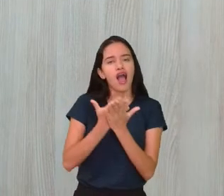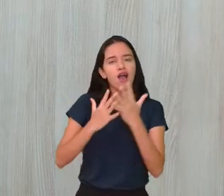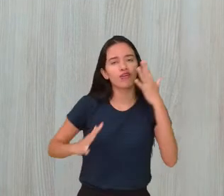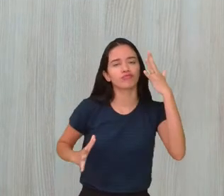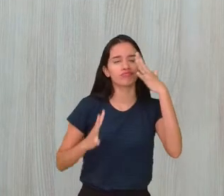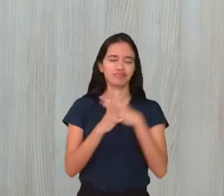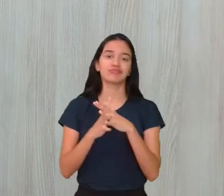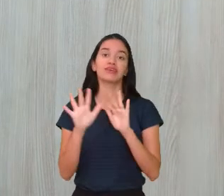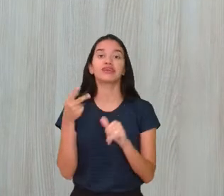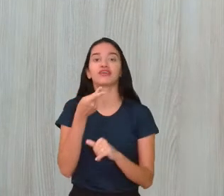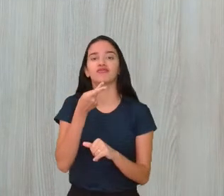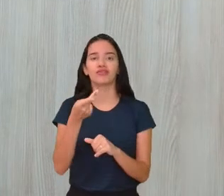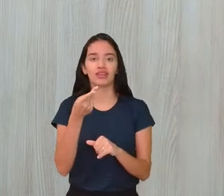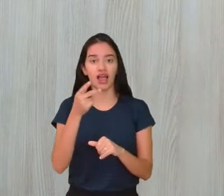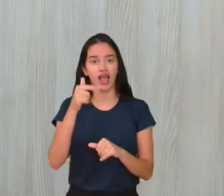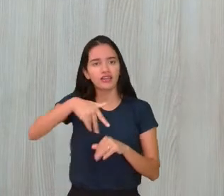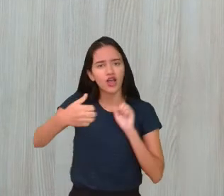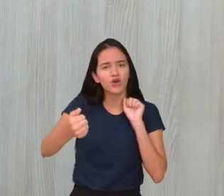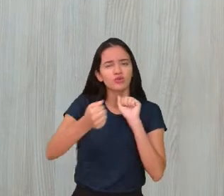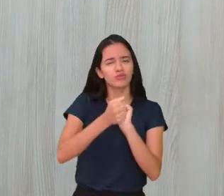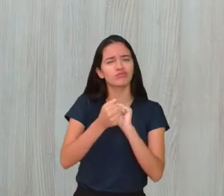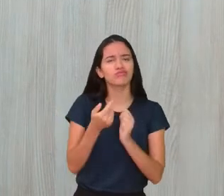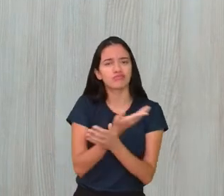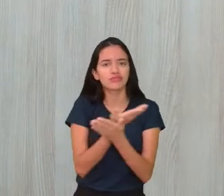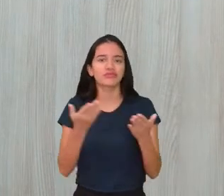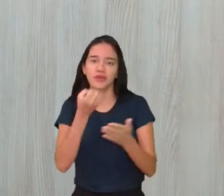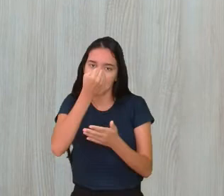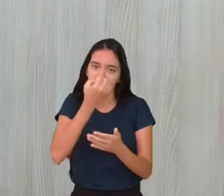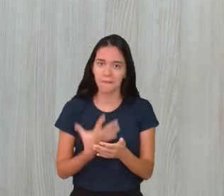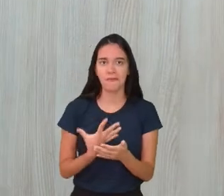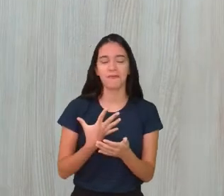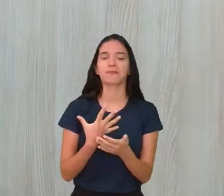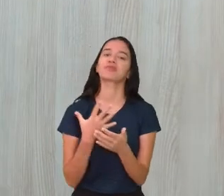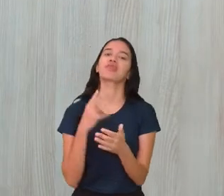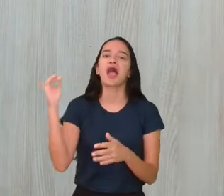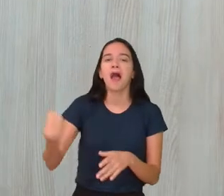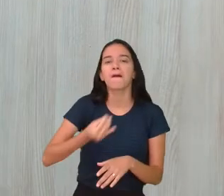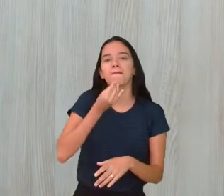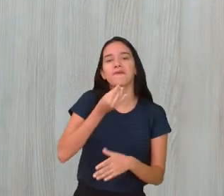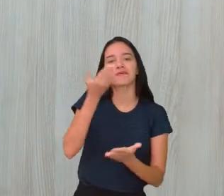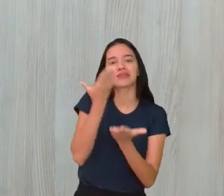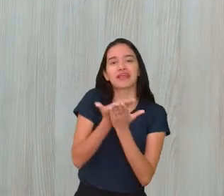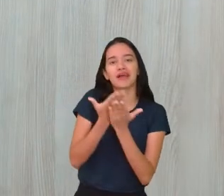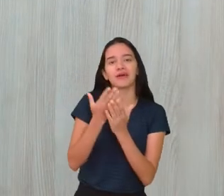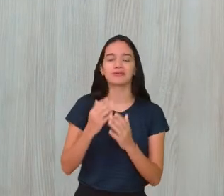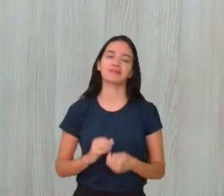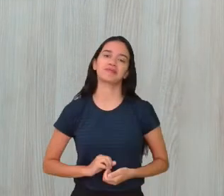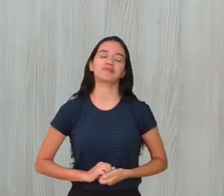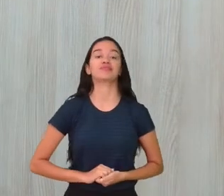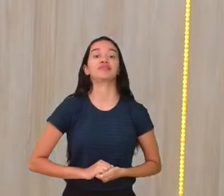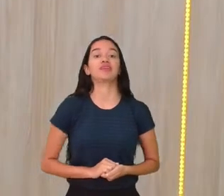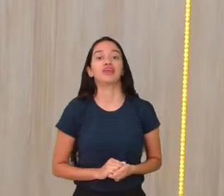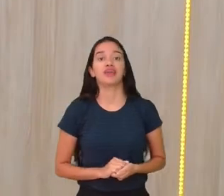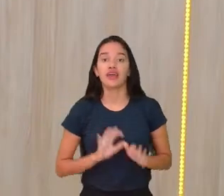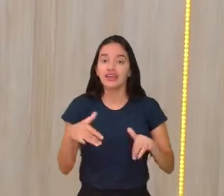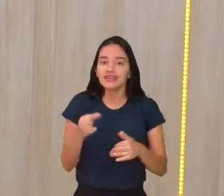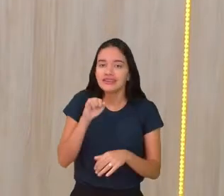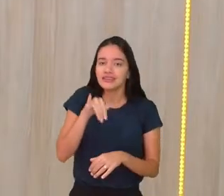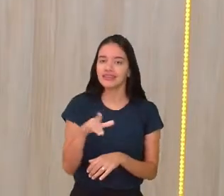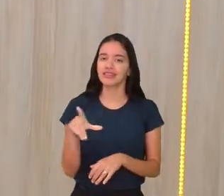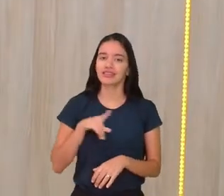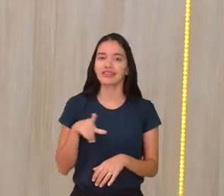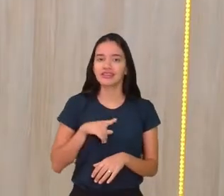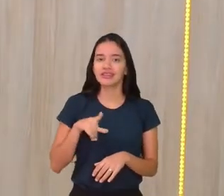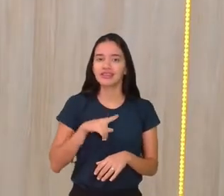massa. E dizer que estar com vocês é sempre bom. Aproveita a aula que a aula está show de bola. Se tem o matuto lindo,